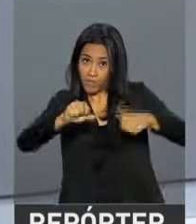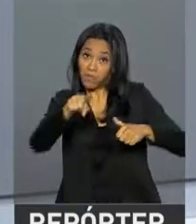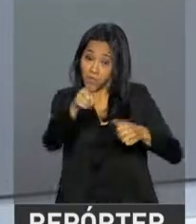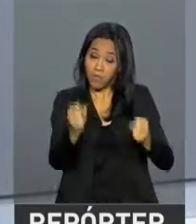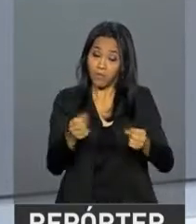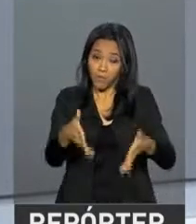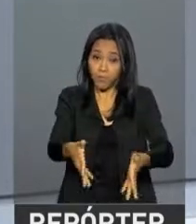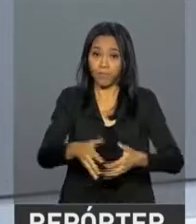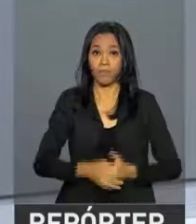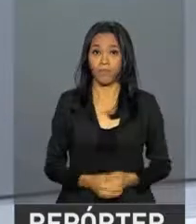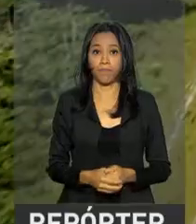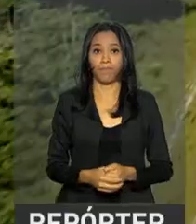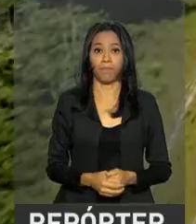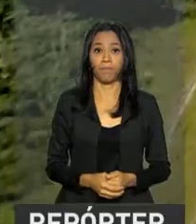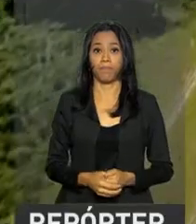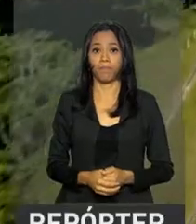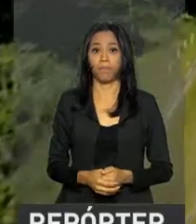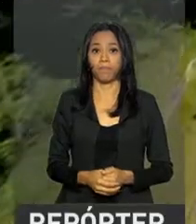você também.